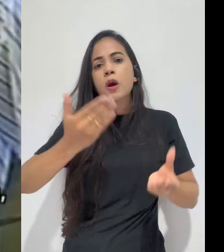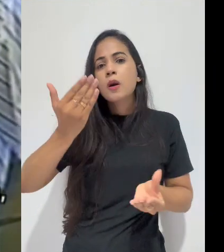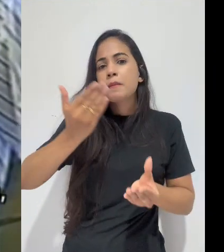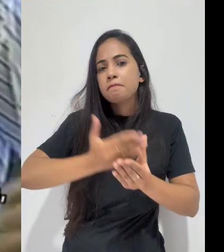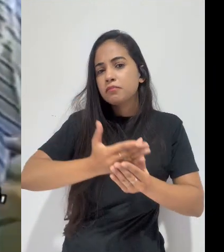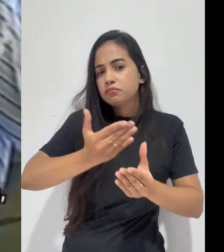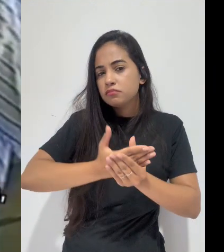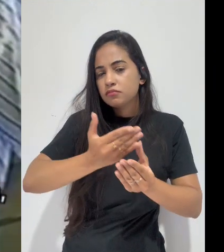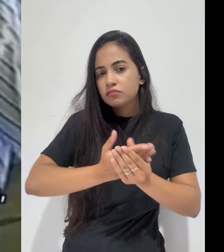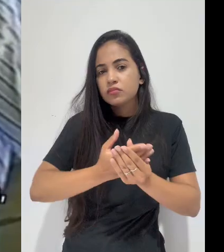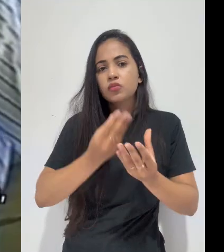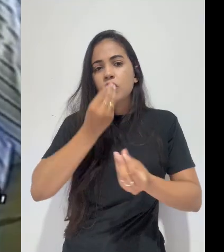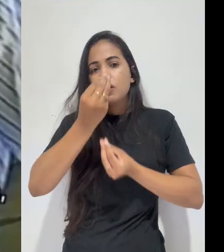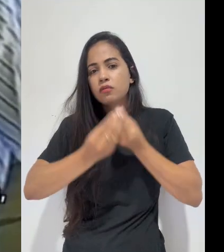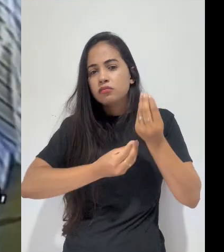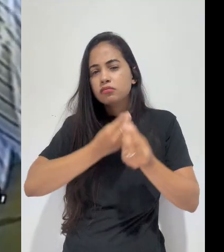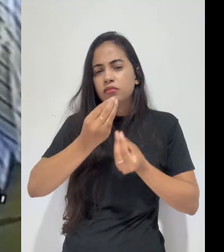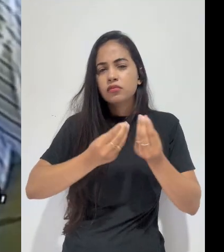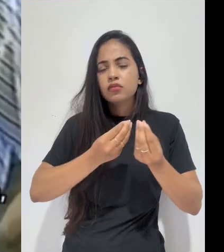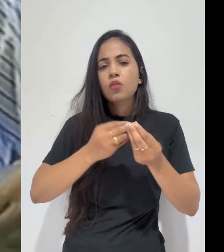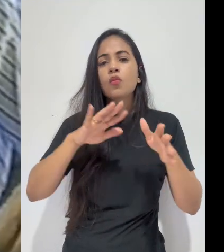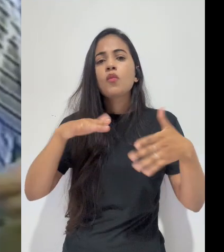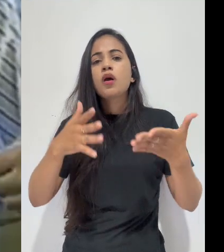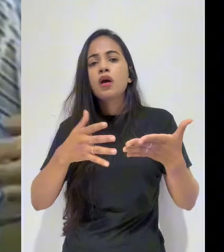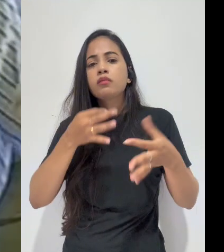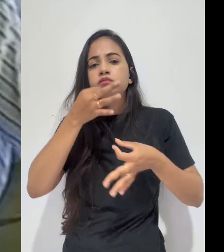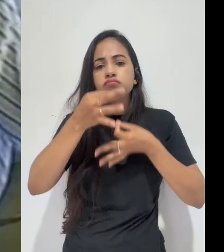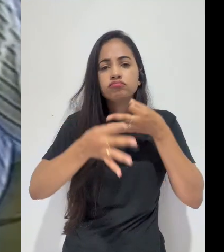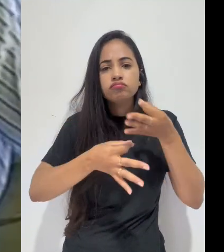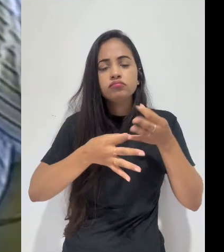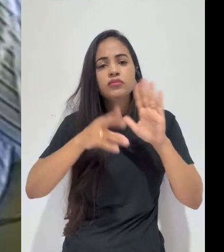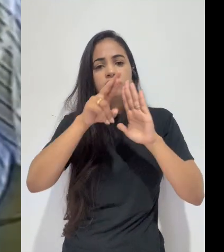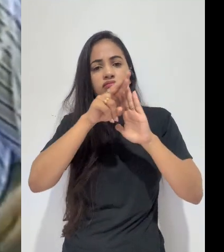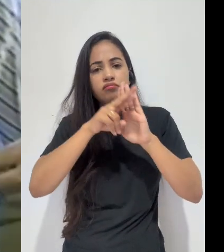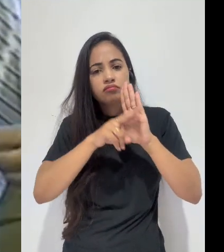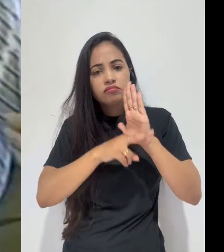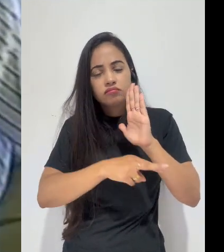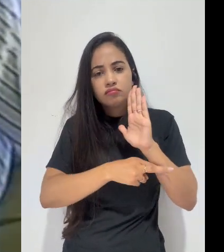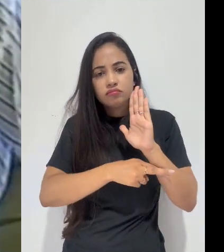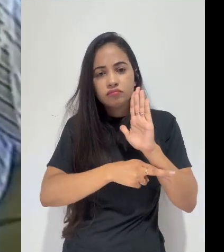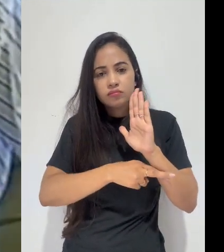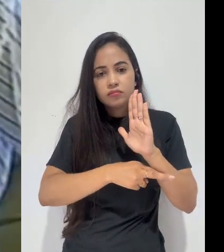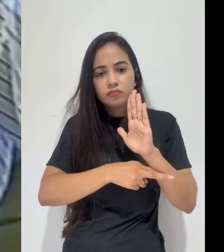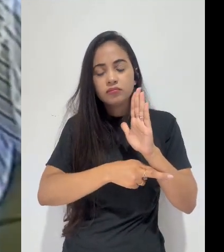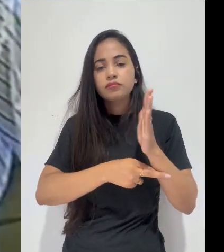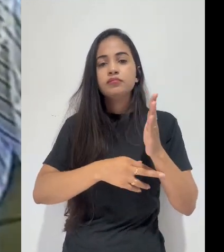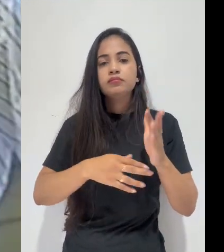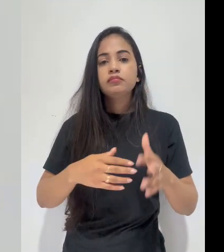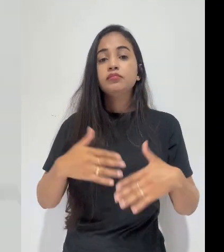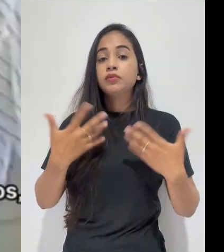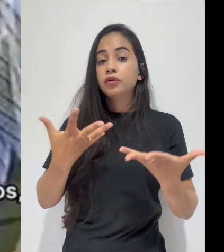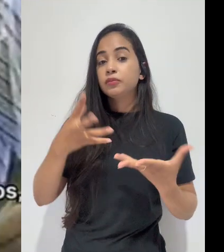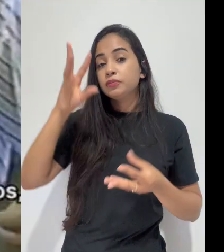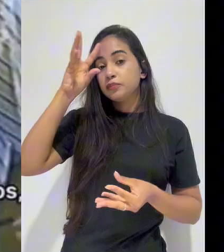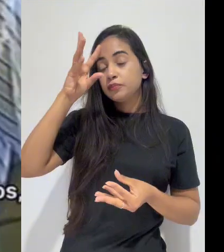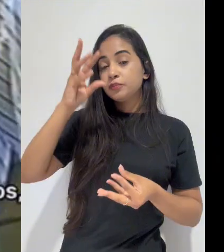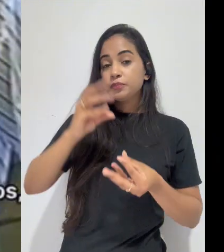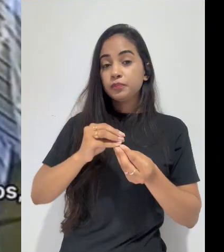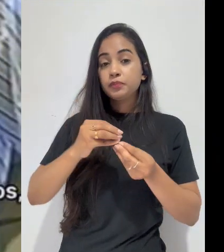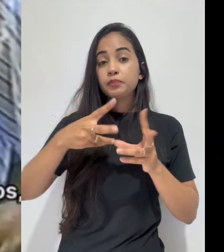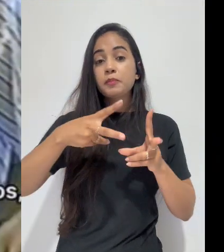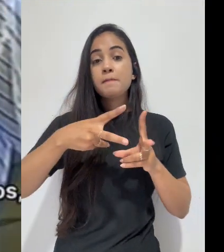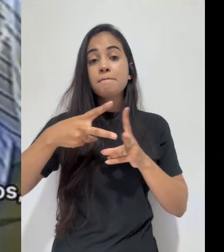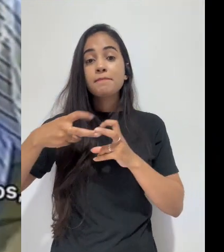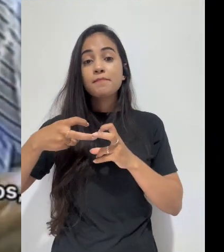processos, como foram classificados, o que foi o resultado, as sentenças, etc. dos processos. É bem claro